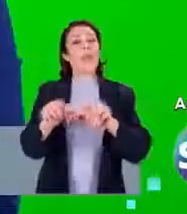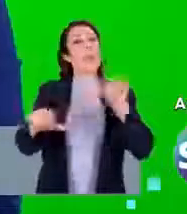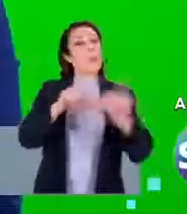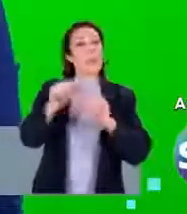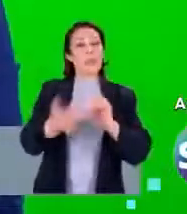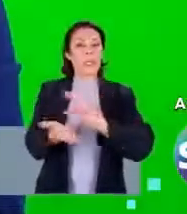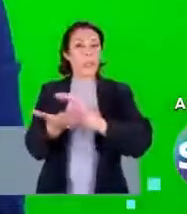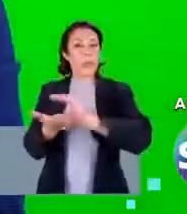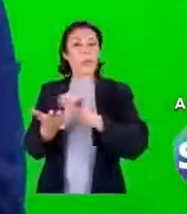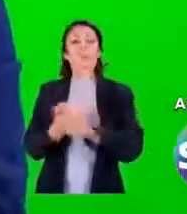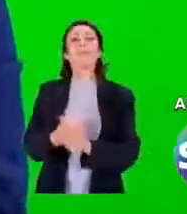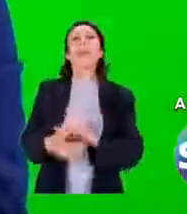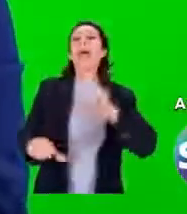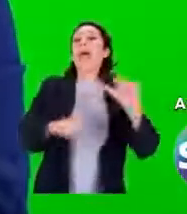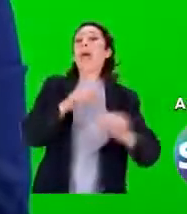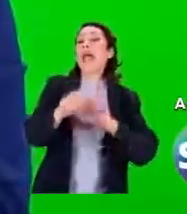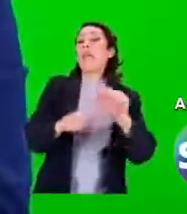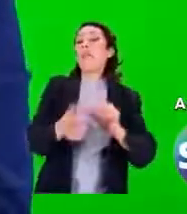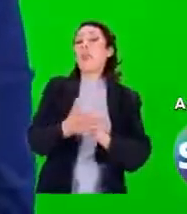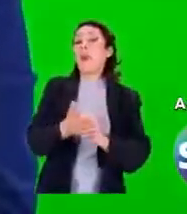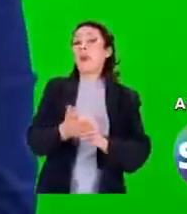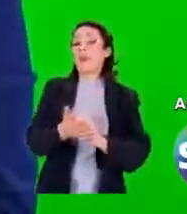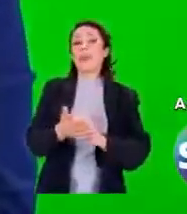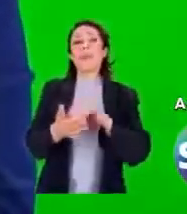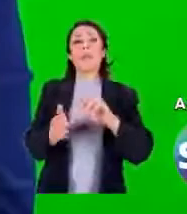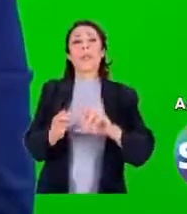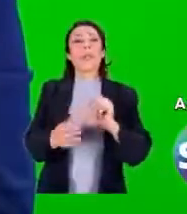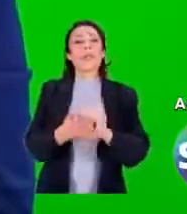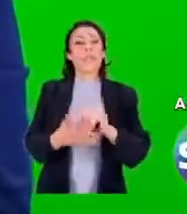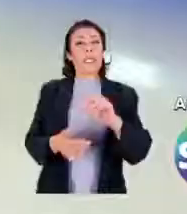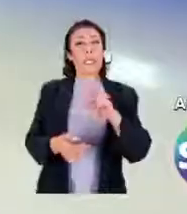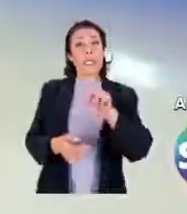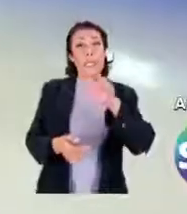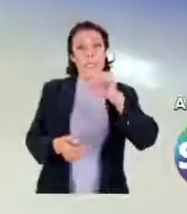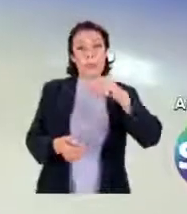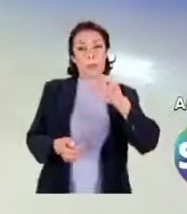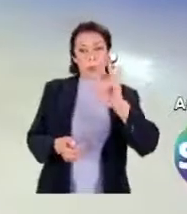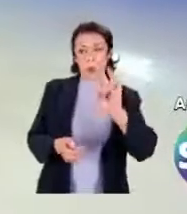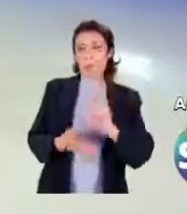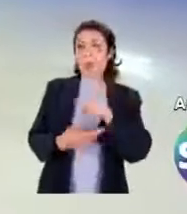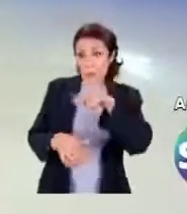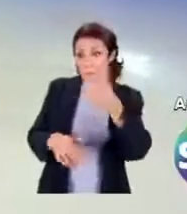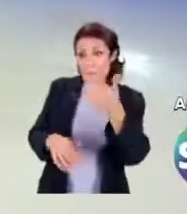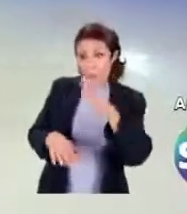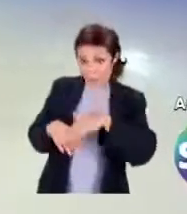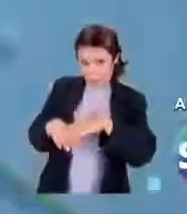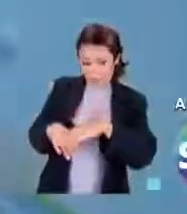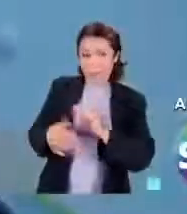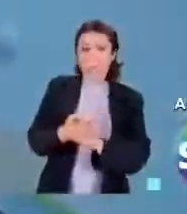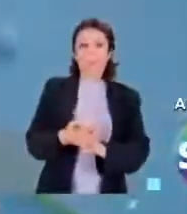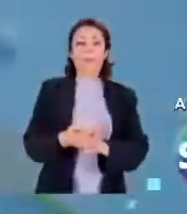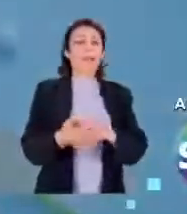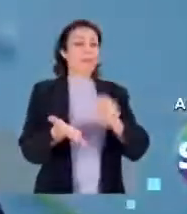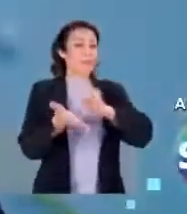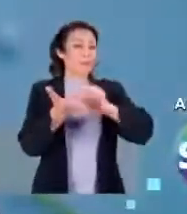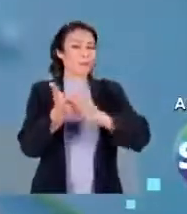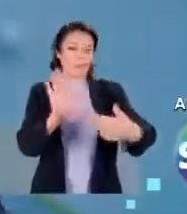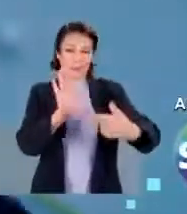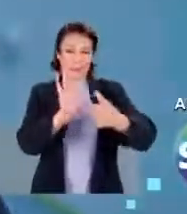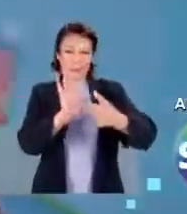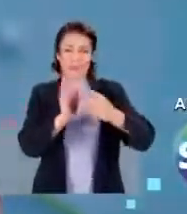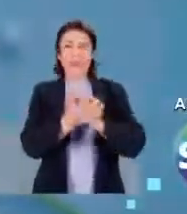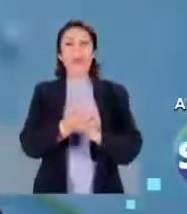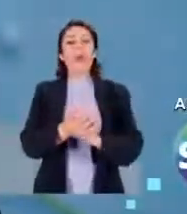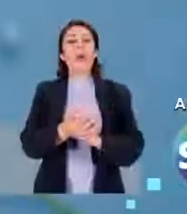reforma tributária você vai conseguir fazer com esse congresso a reforma tributária aqui todos os processos veja o Congresso Brasileiro